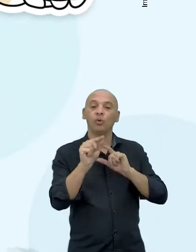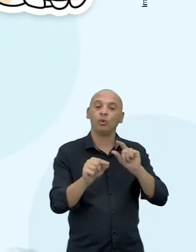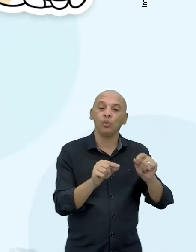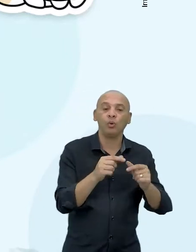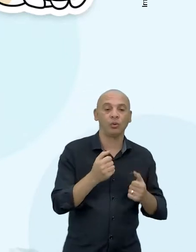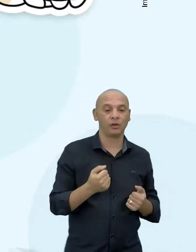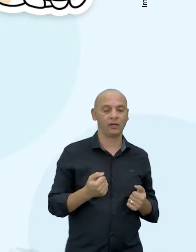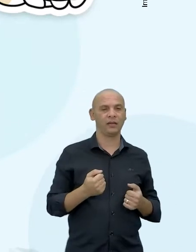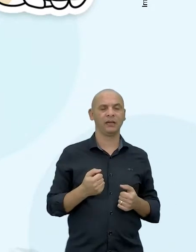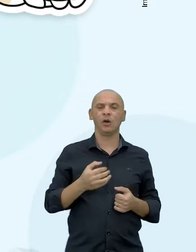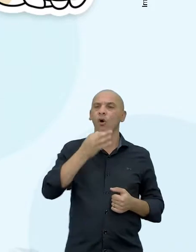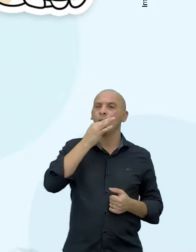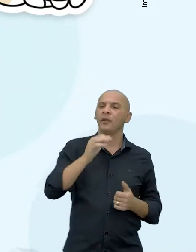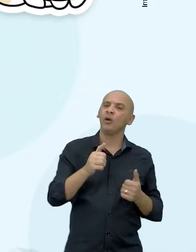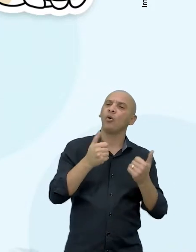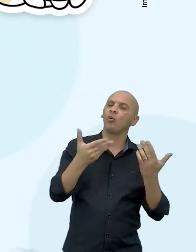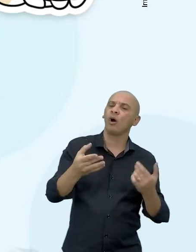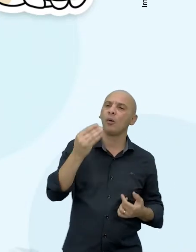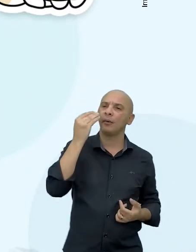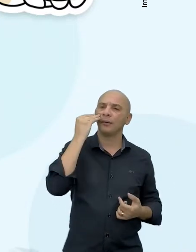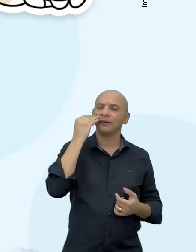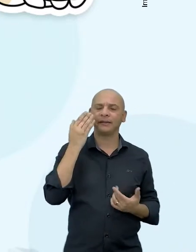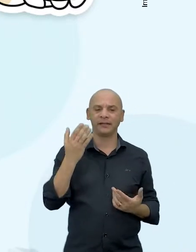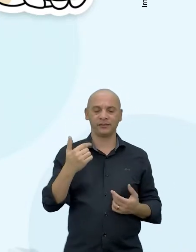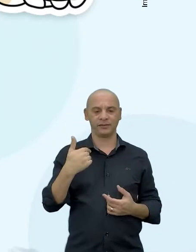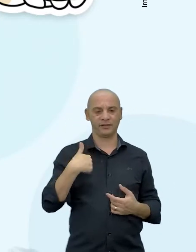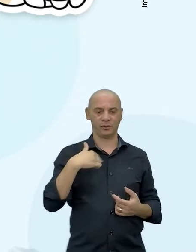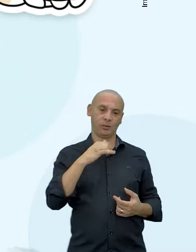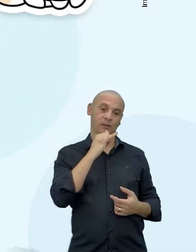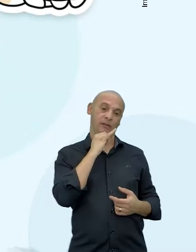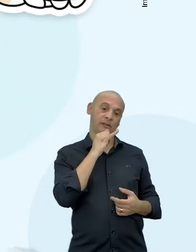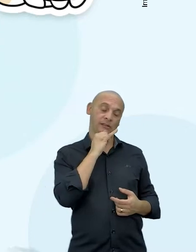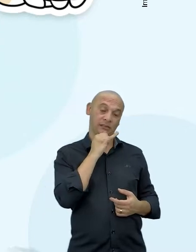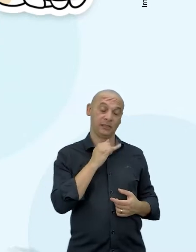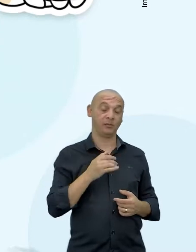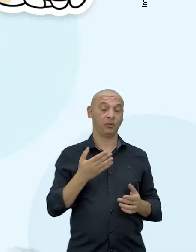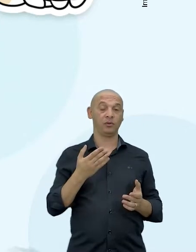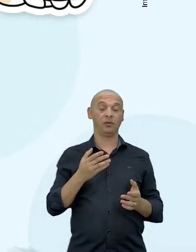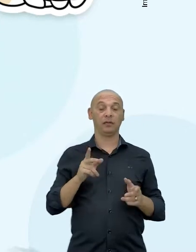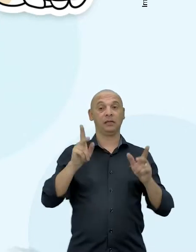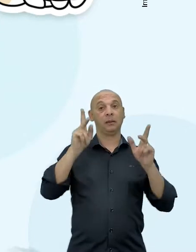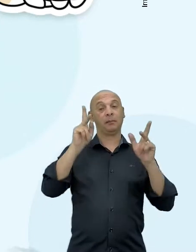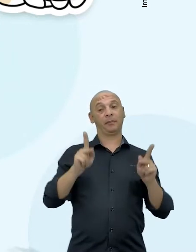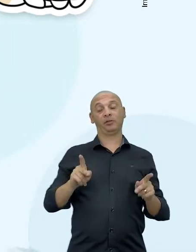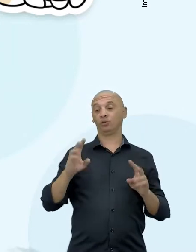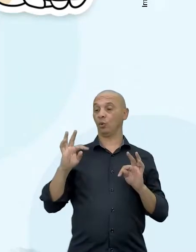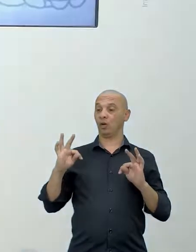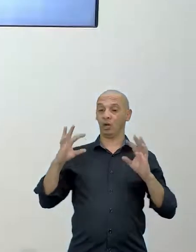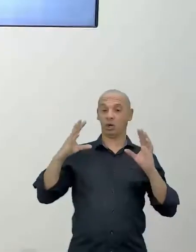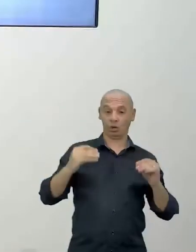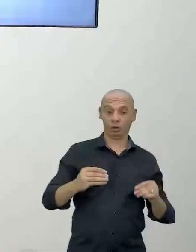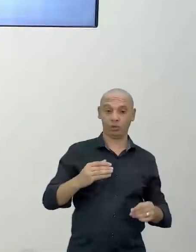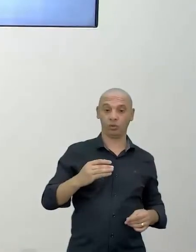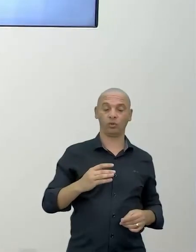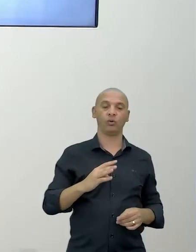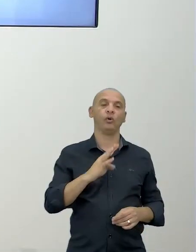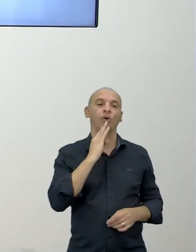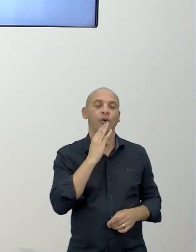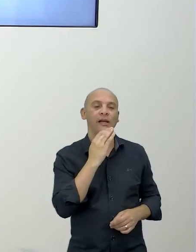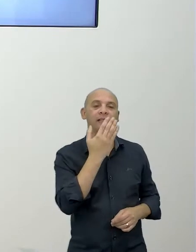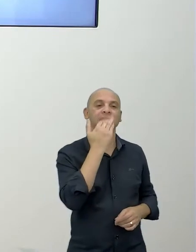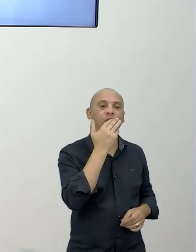É nesse mesmo plano que vai ser levantada qual questão que você quer estudar, qual as hipóteses que você quer testar. Então,